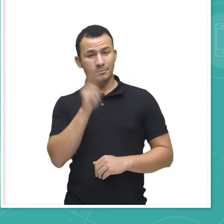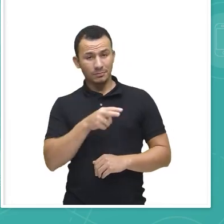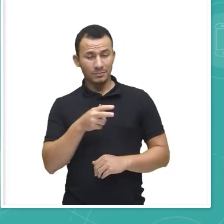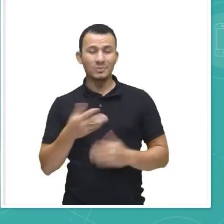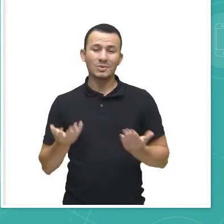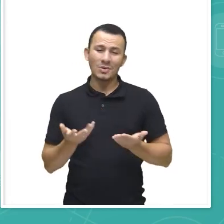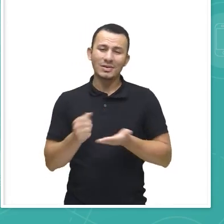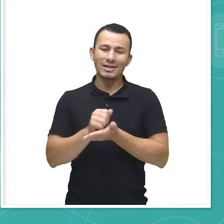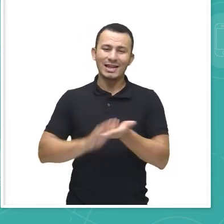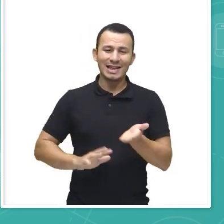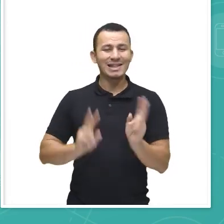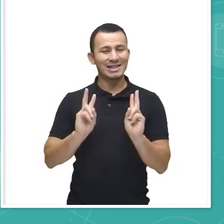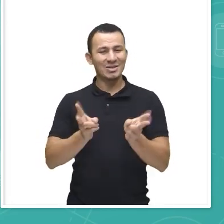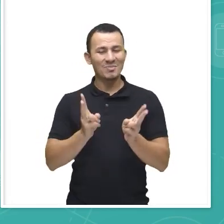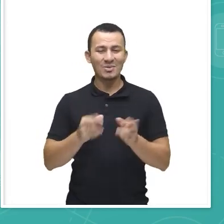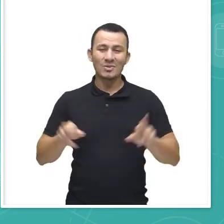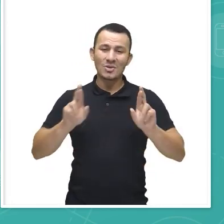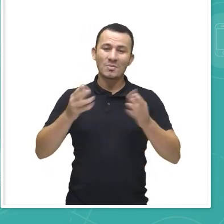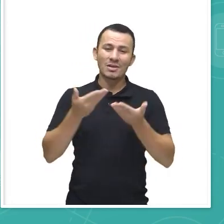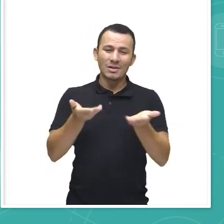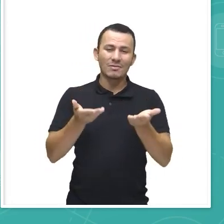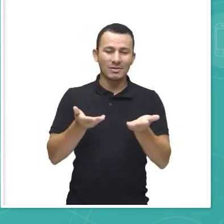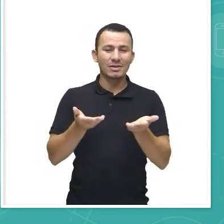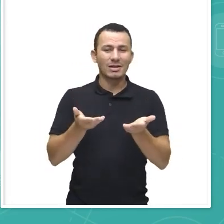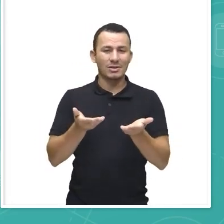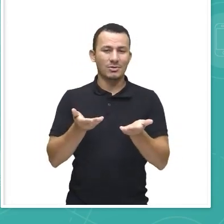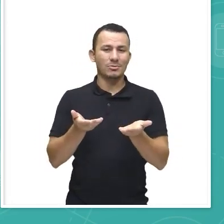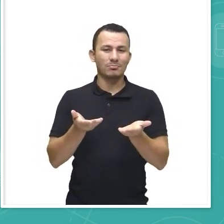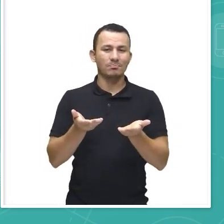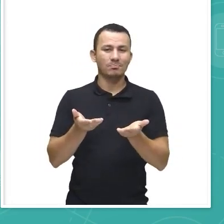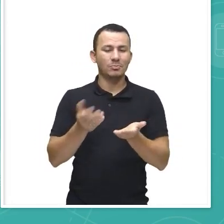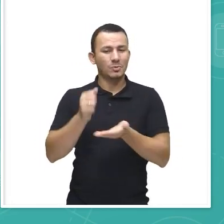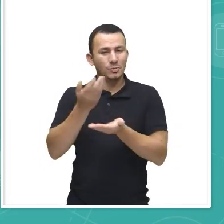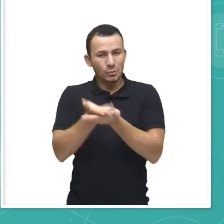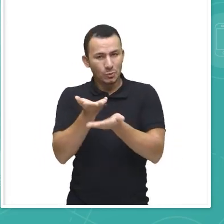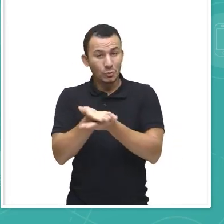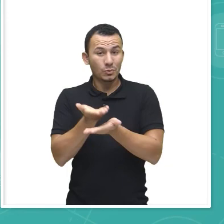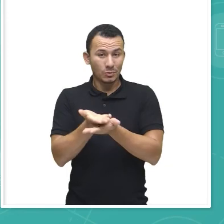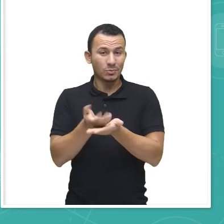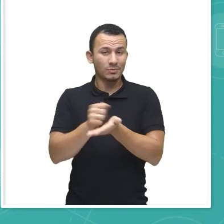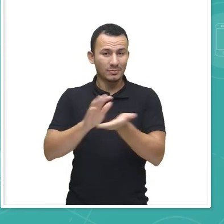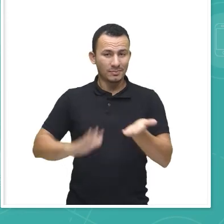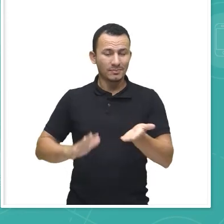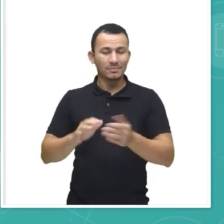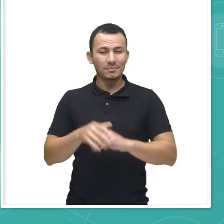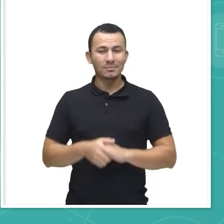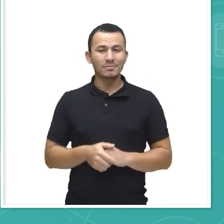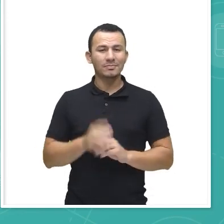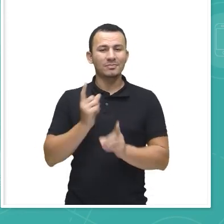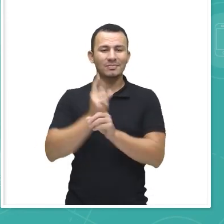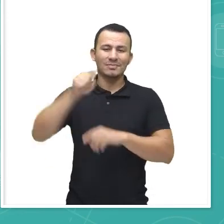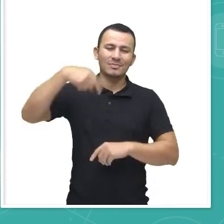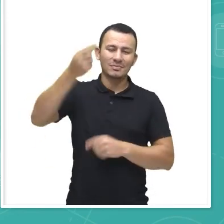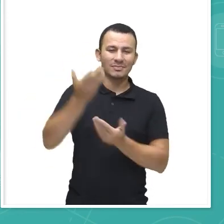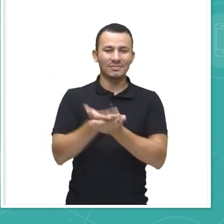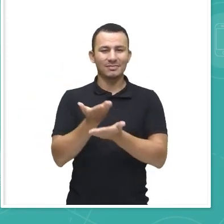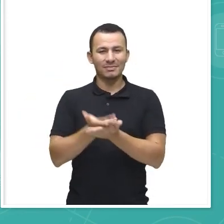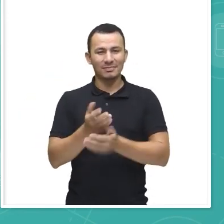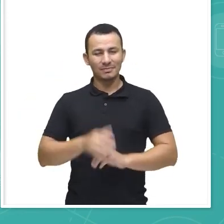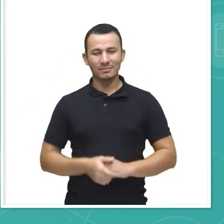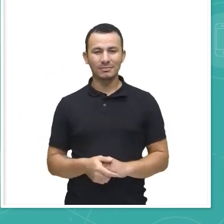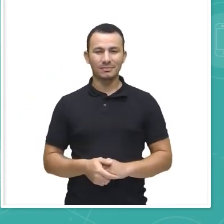DL de hoje. Espero que todos vocês tenham feito um ótimo estudo, tá bom? E a gente se vê na próxima aula.